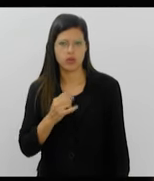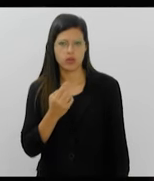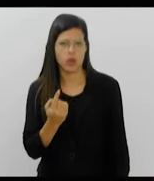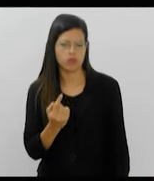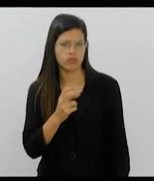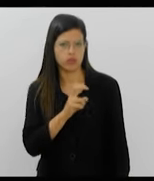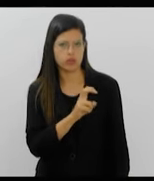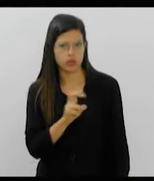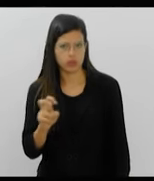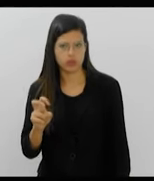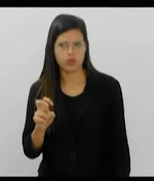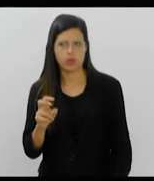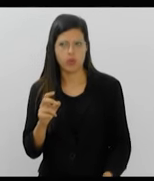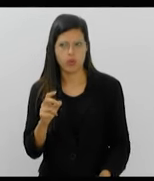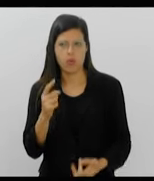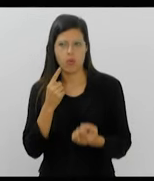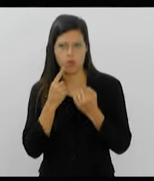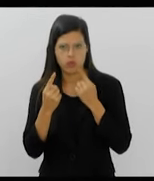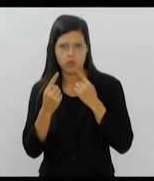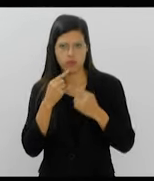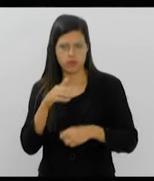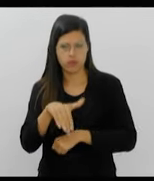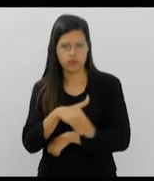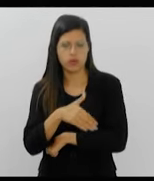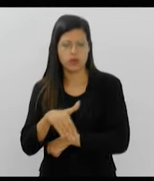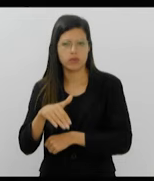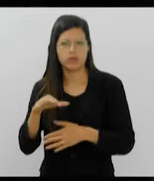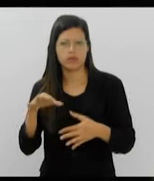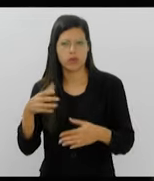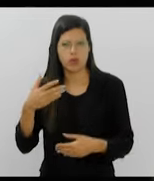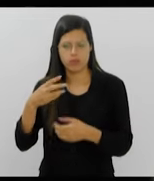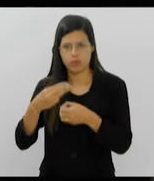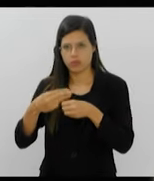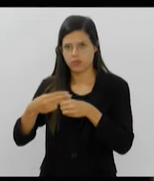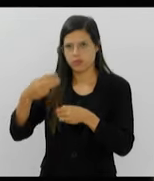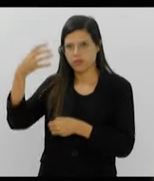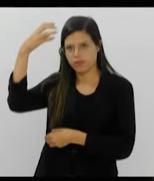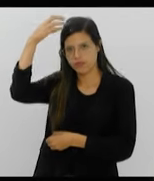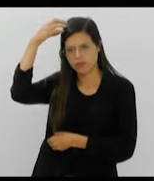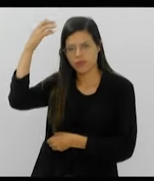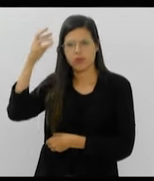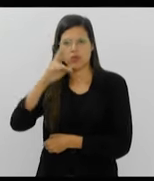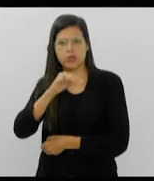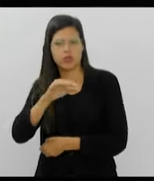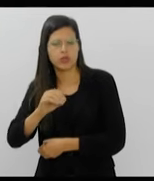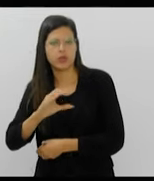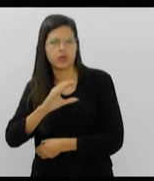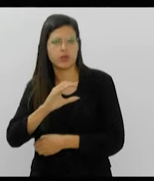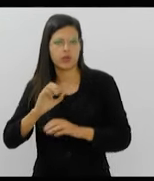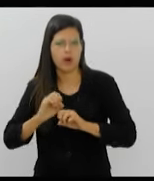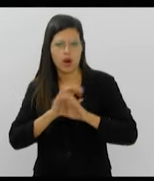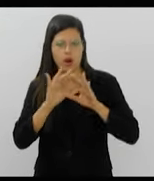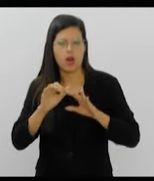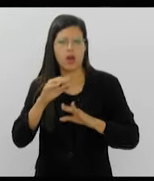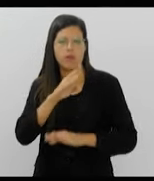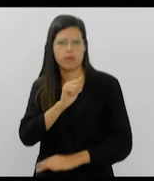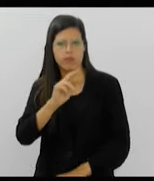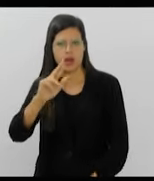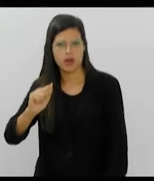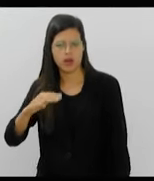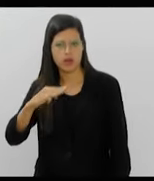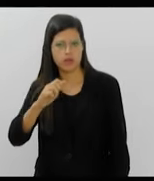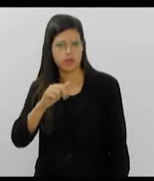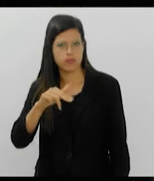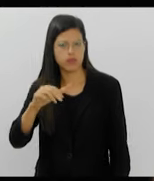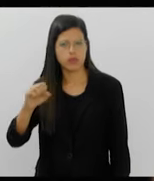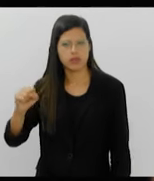RJ-155, que liga o município de Angra dos Reis ao município de Rio Claro, Barra Mansa, até